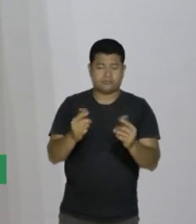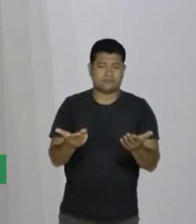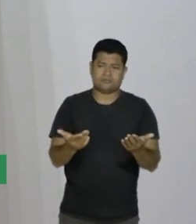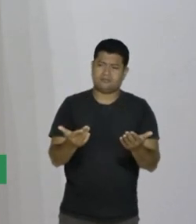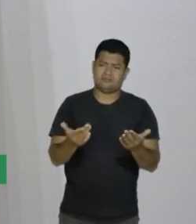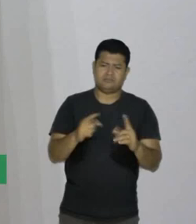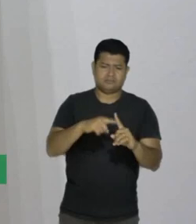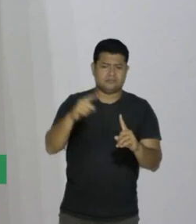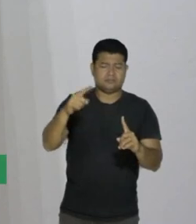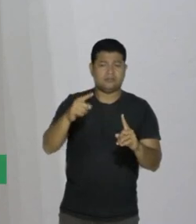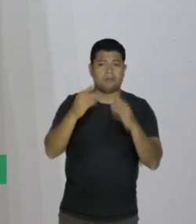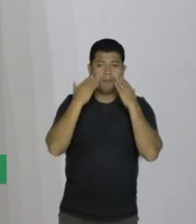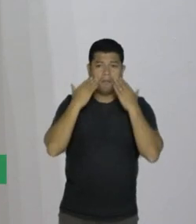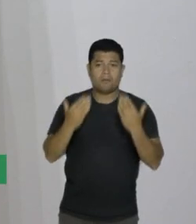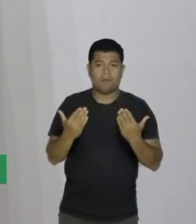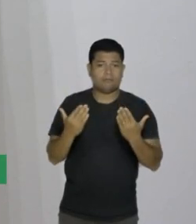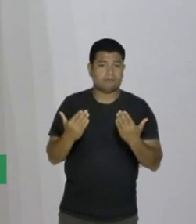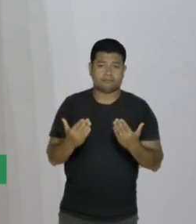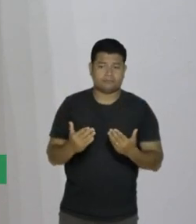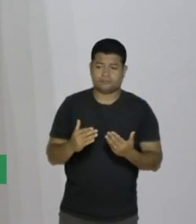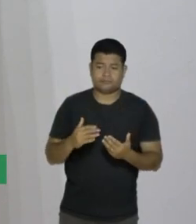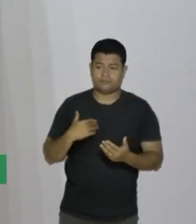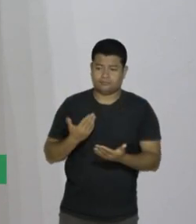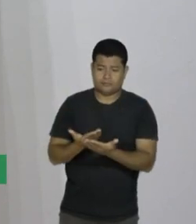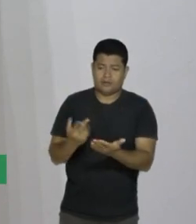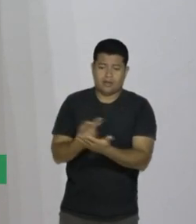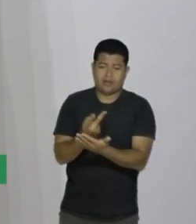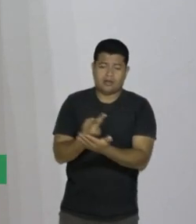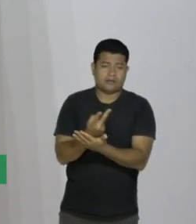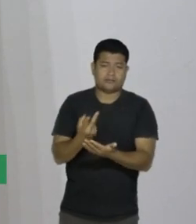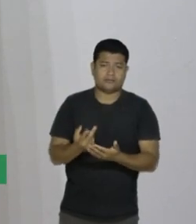tá funcionando não tá funcionando e